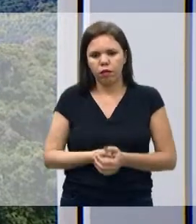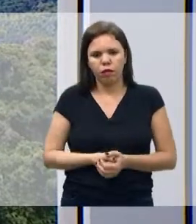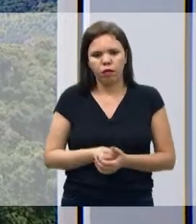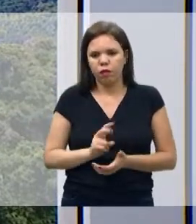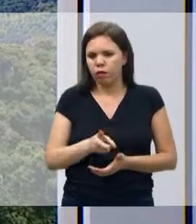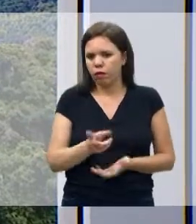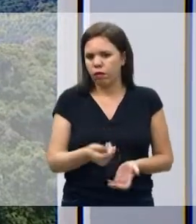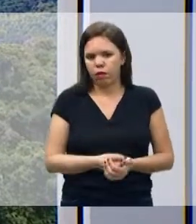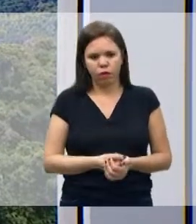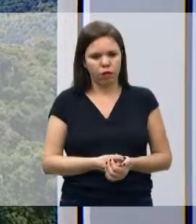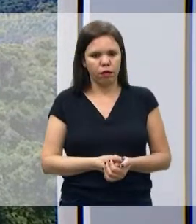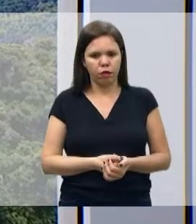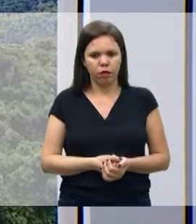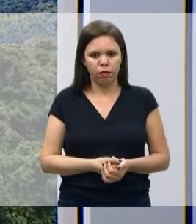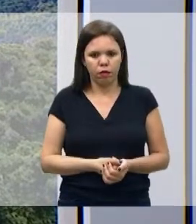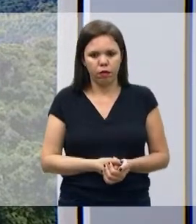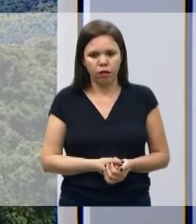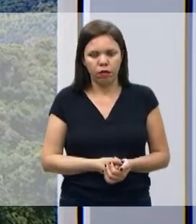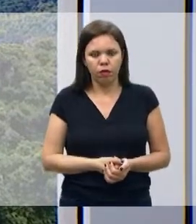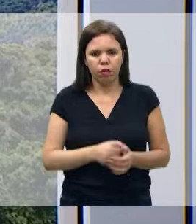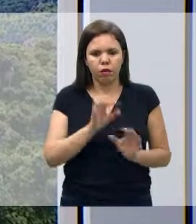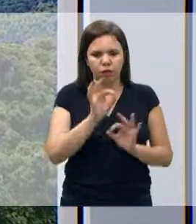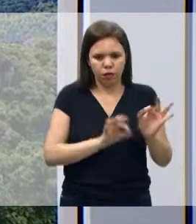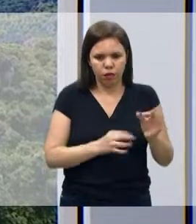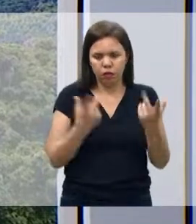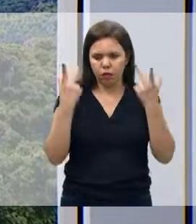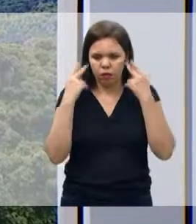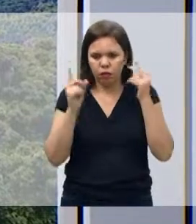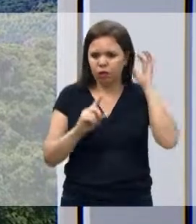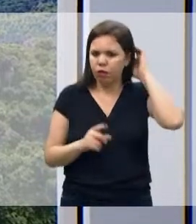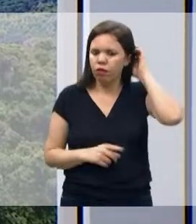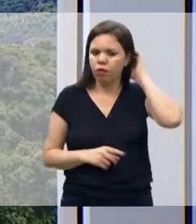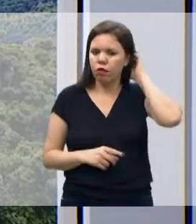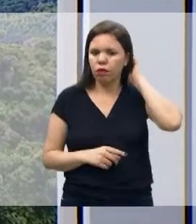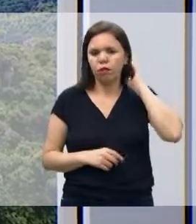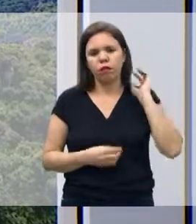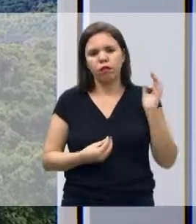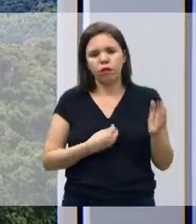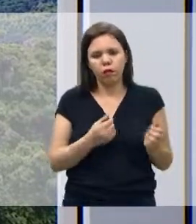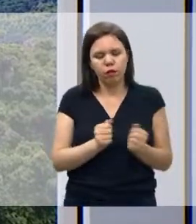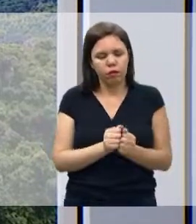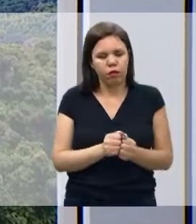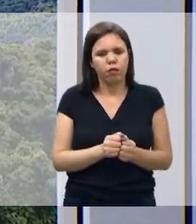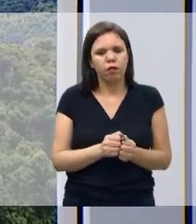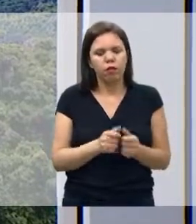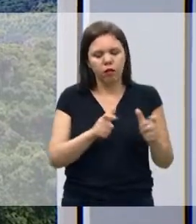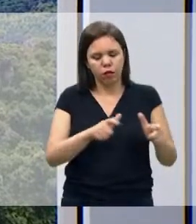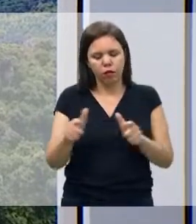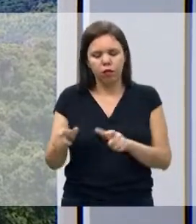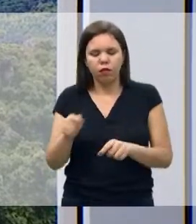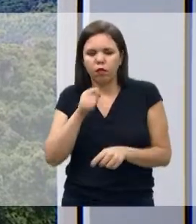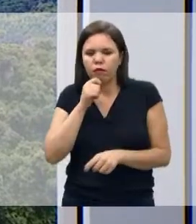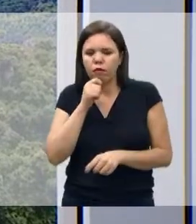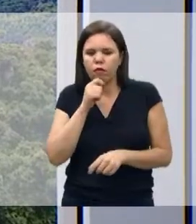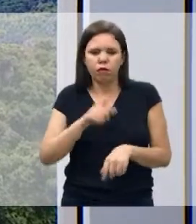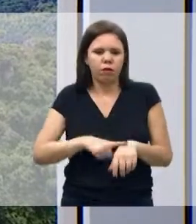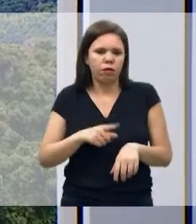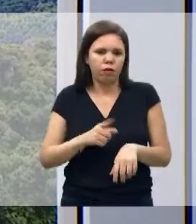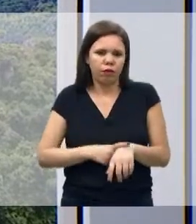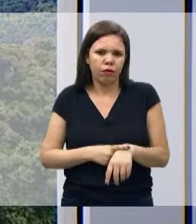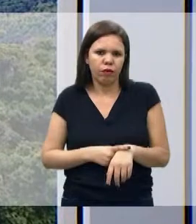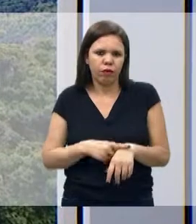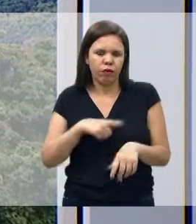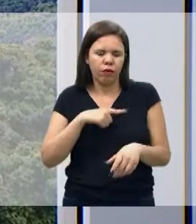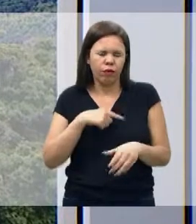nem sempre um projeto comum. Eles coabitam aquele espaço, mas ainda não chegaram nesse momento